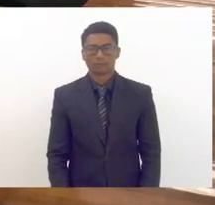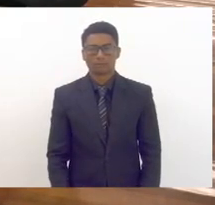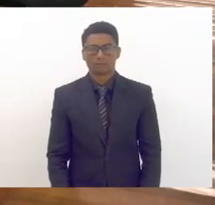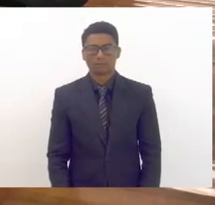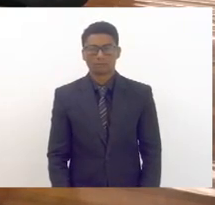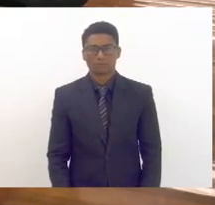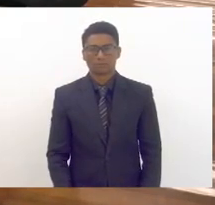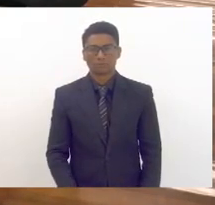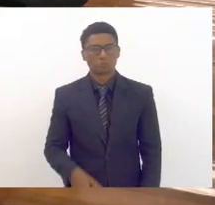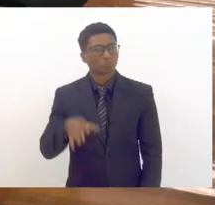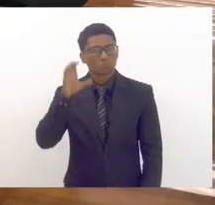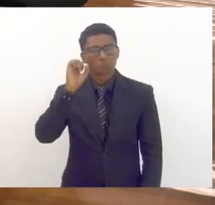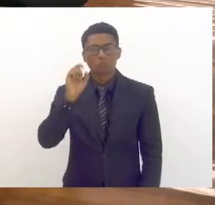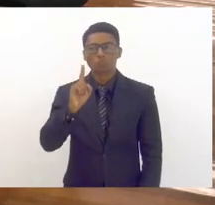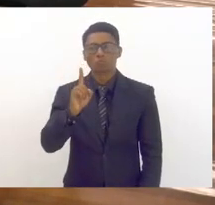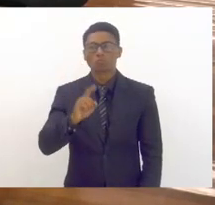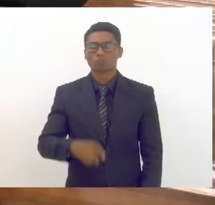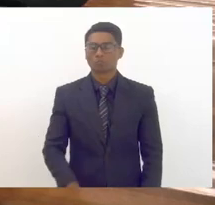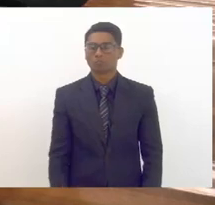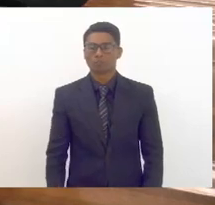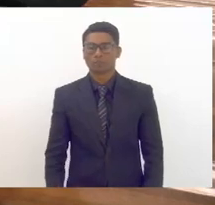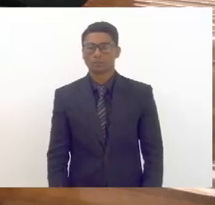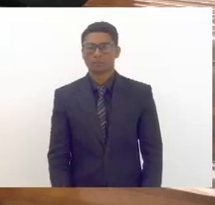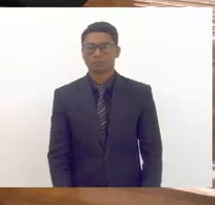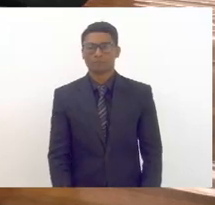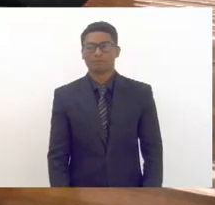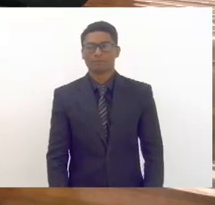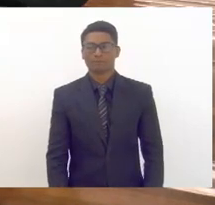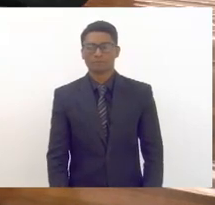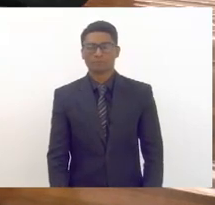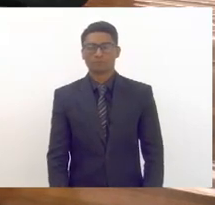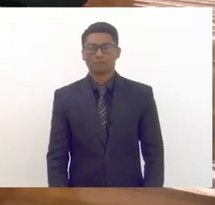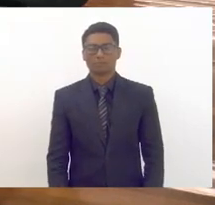Ainda não, te ouço não, Jairo.